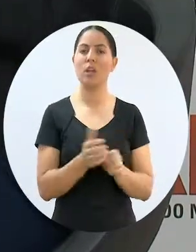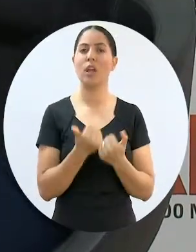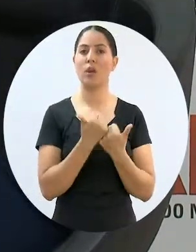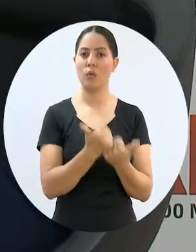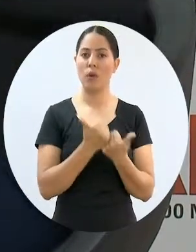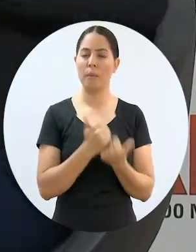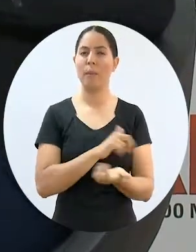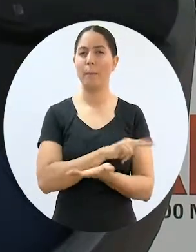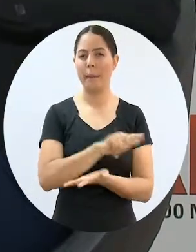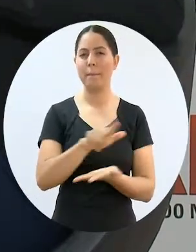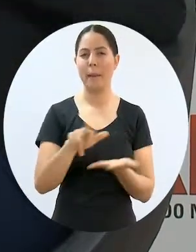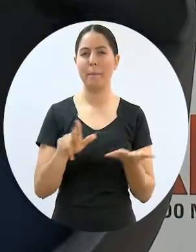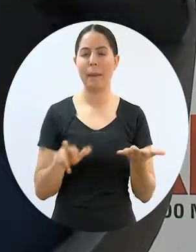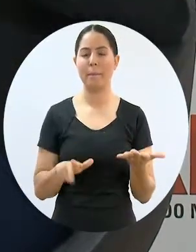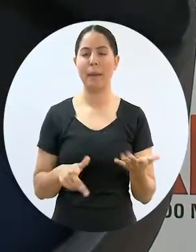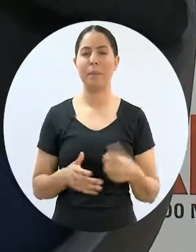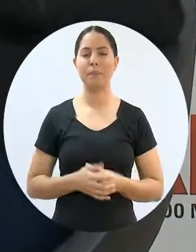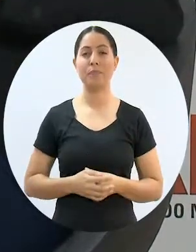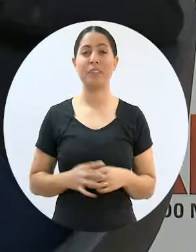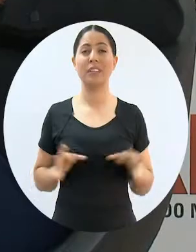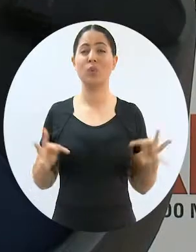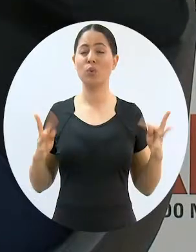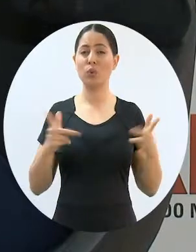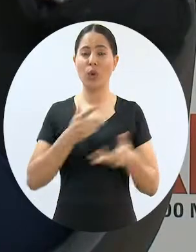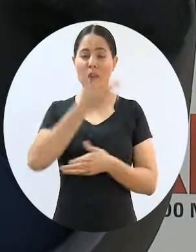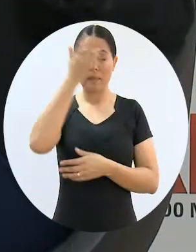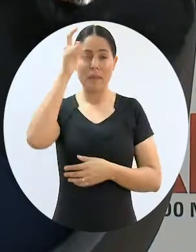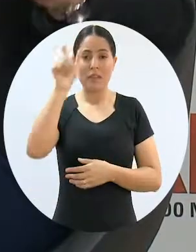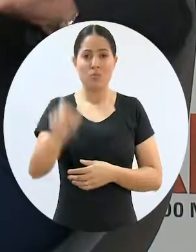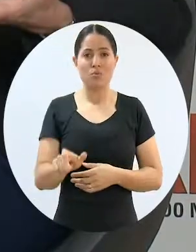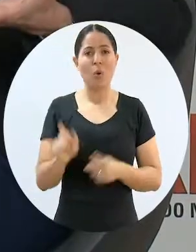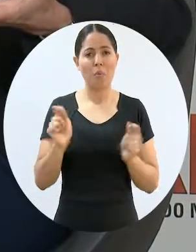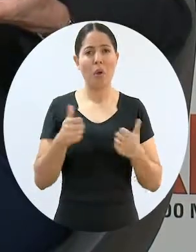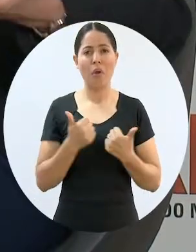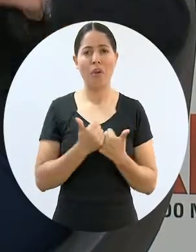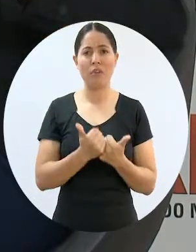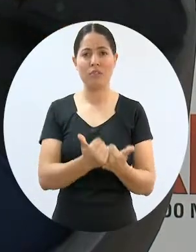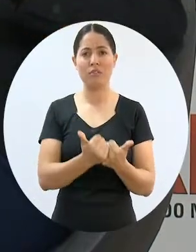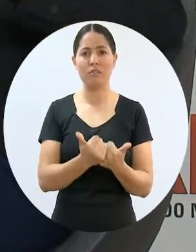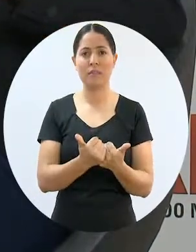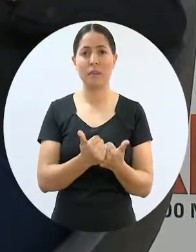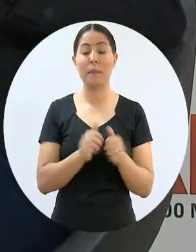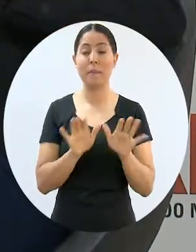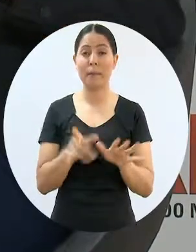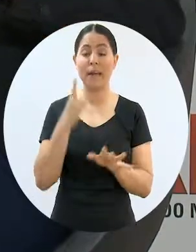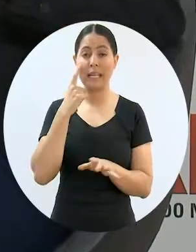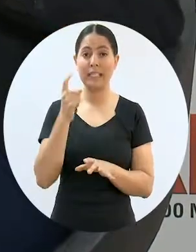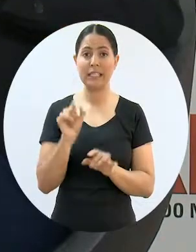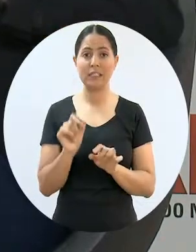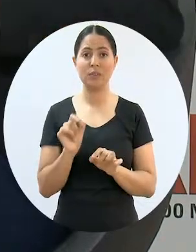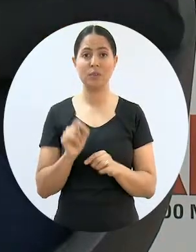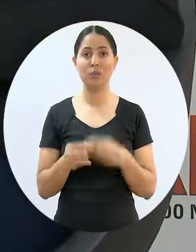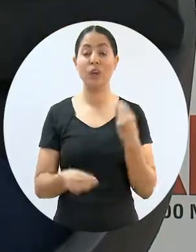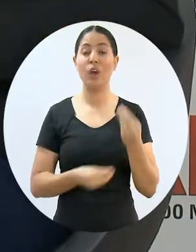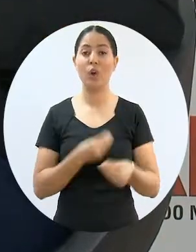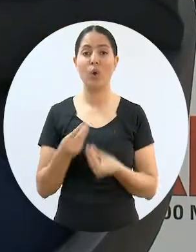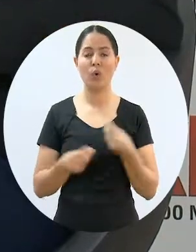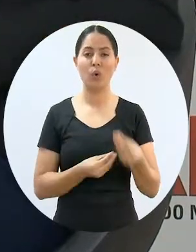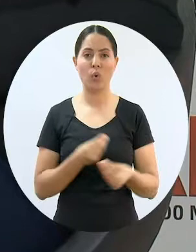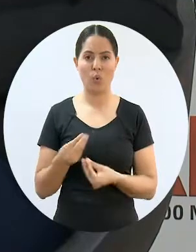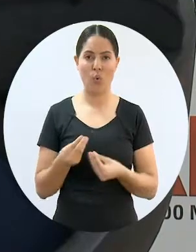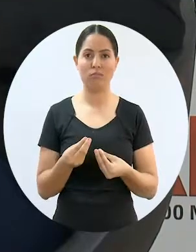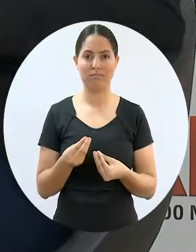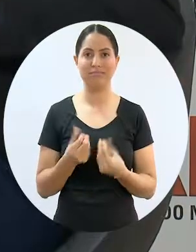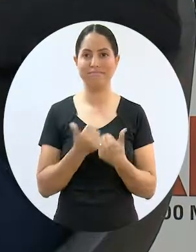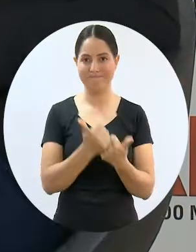prestar assistência. Então, todo mundo pode ajudar de alguma maneira, mas é interessante saber qual é